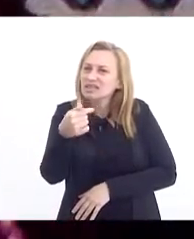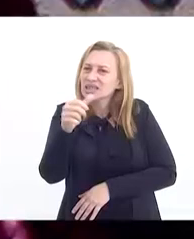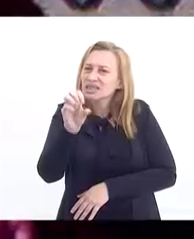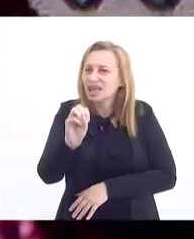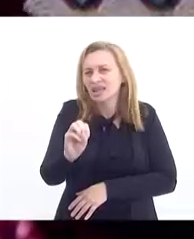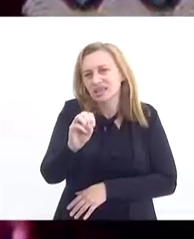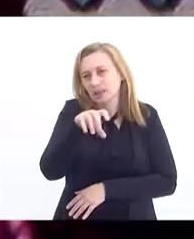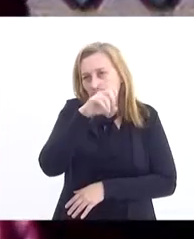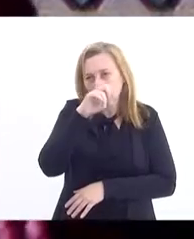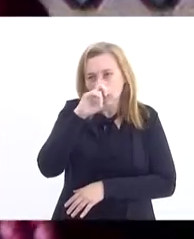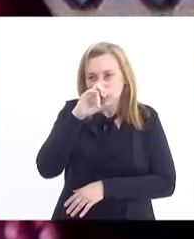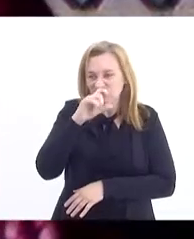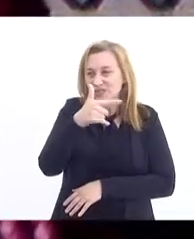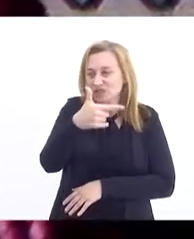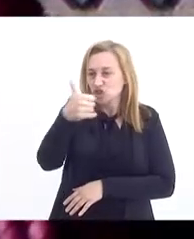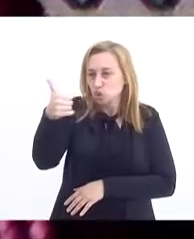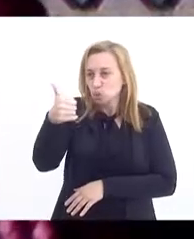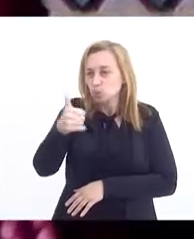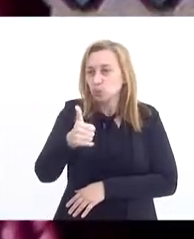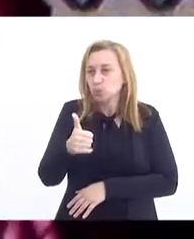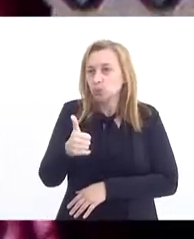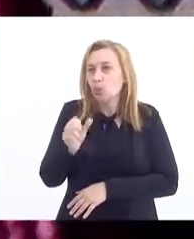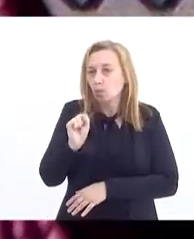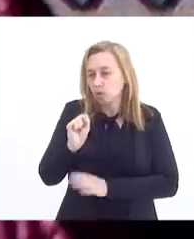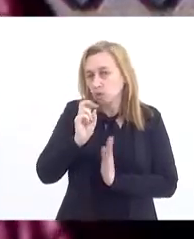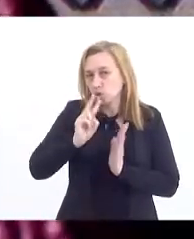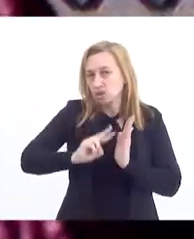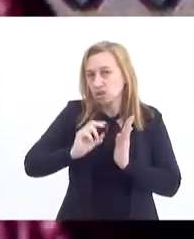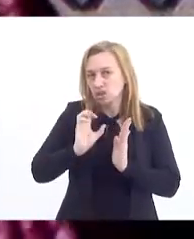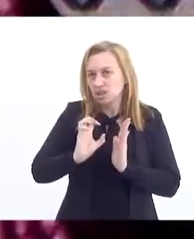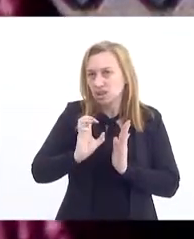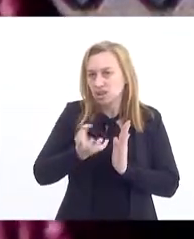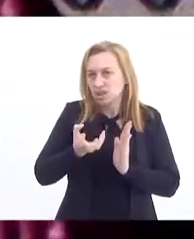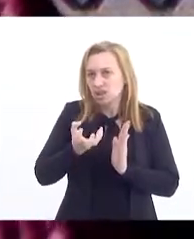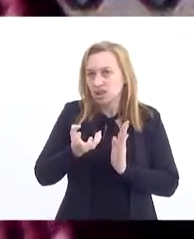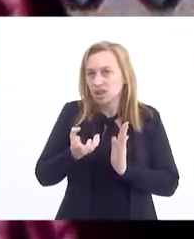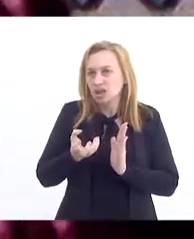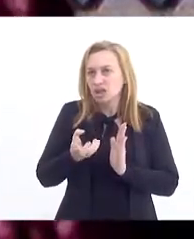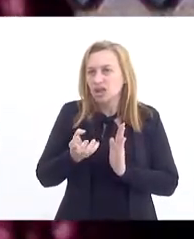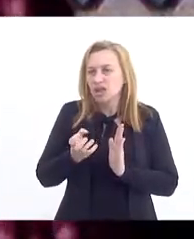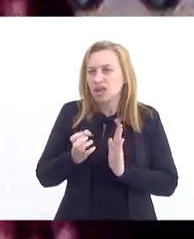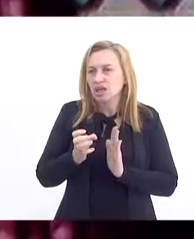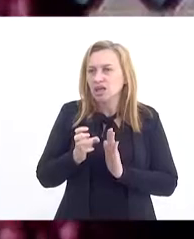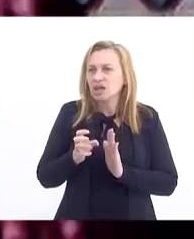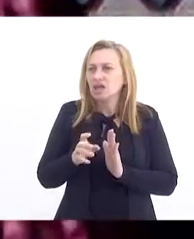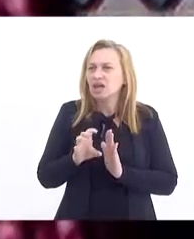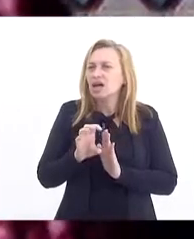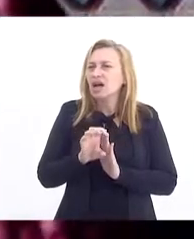4570 de 21. Se eu quiser, eu posso ler a emenda